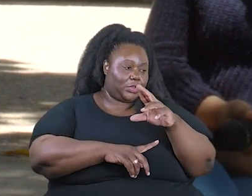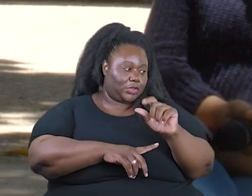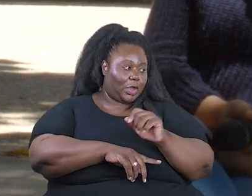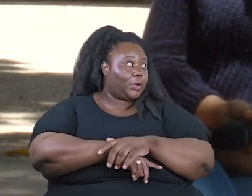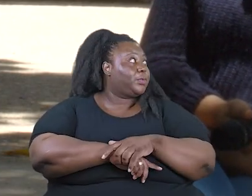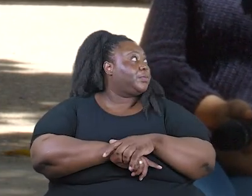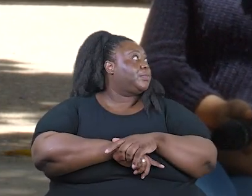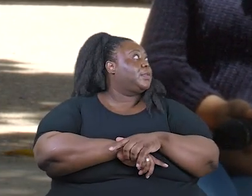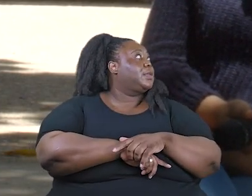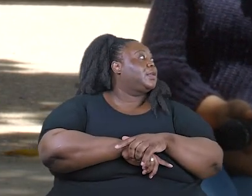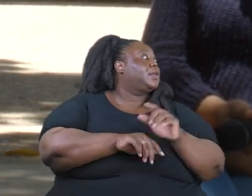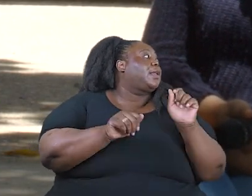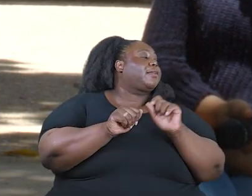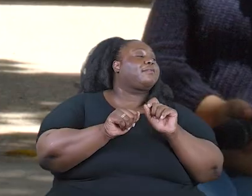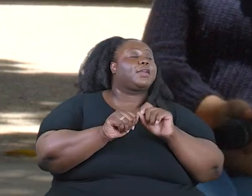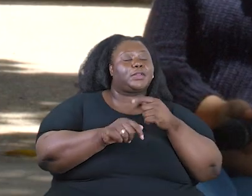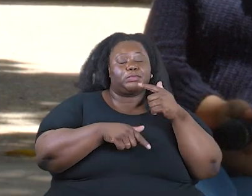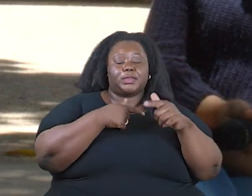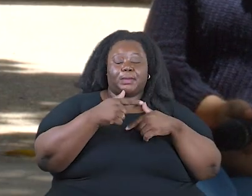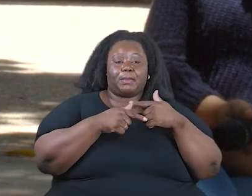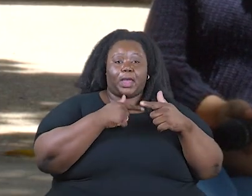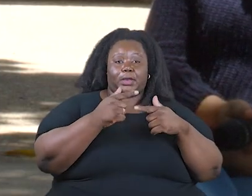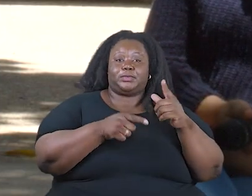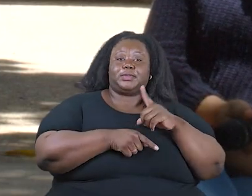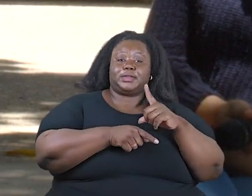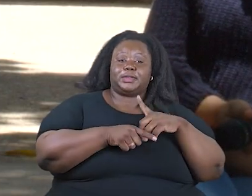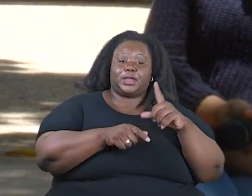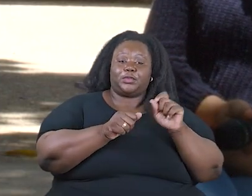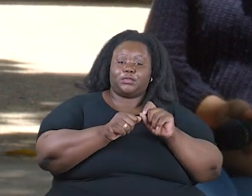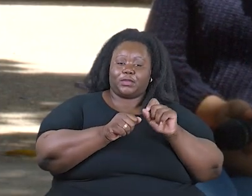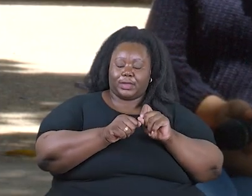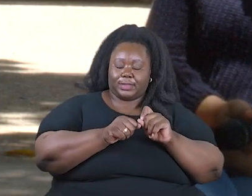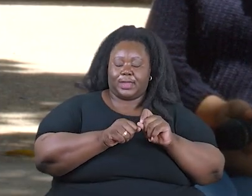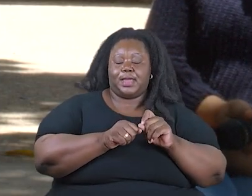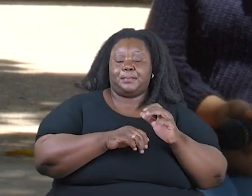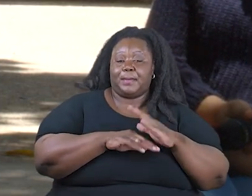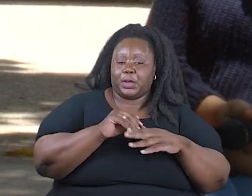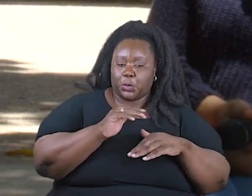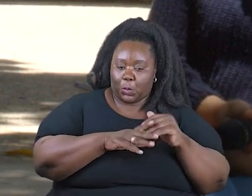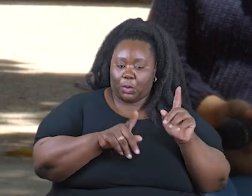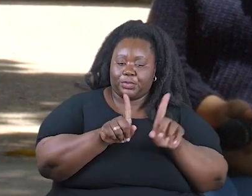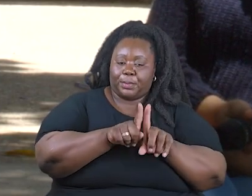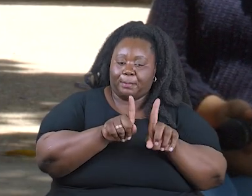Serra, ele fez um trabalho que tem um fazer manual nele.